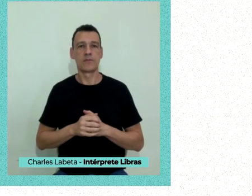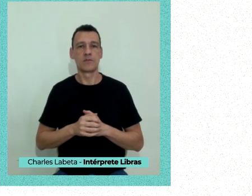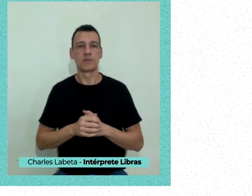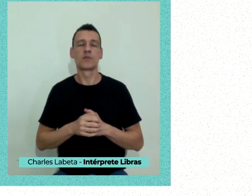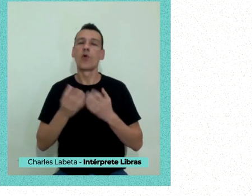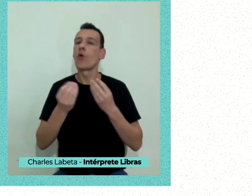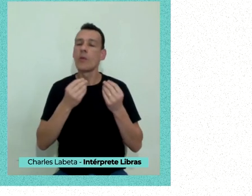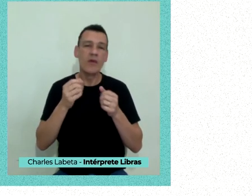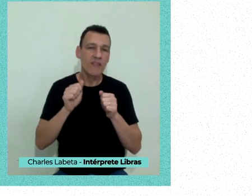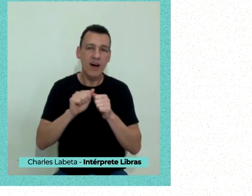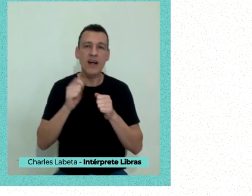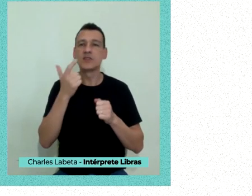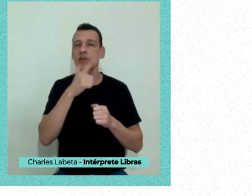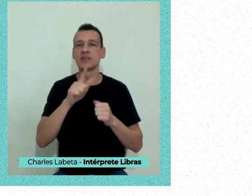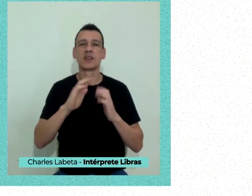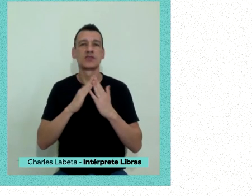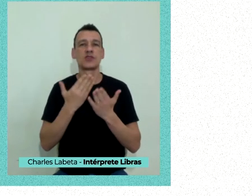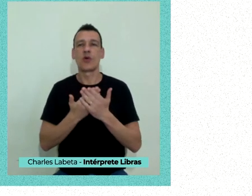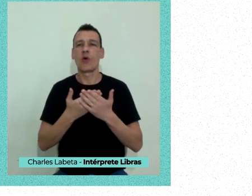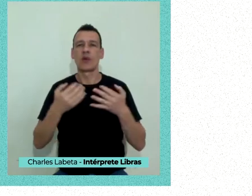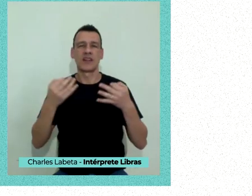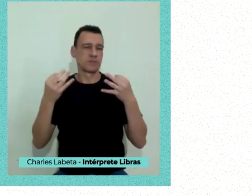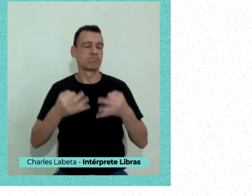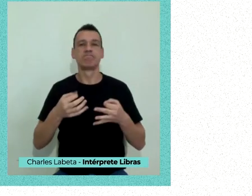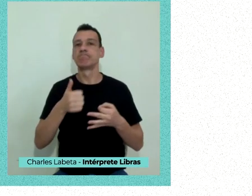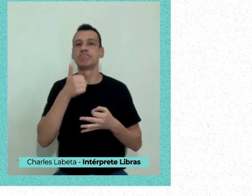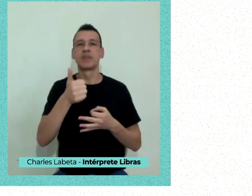para todas, para todos e para todes.